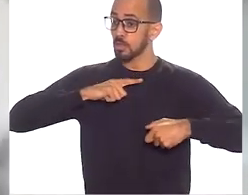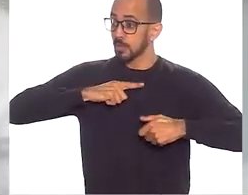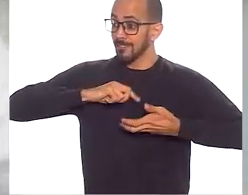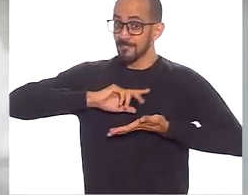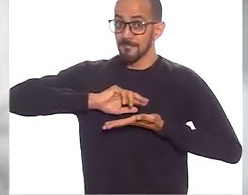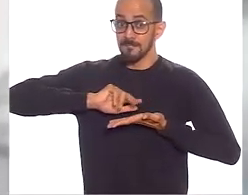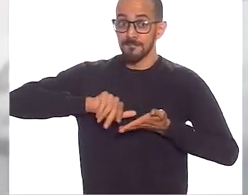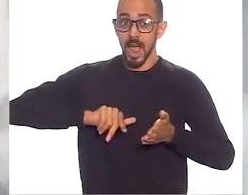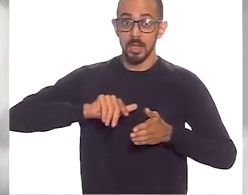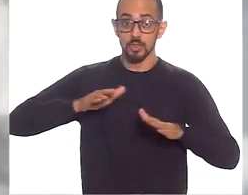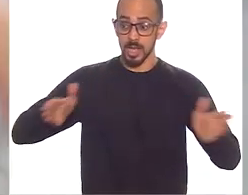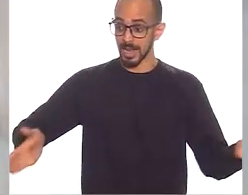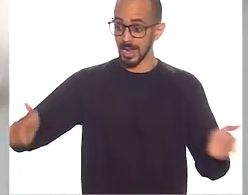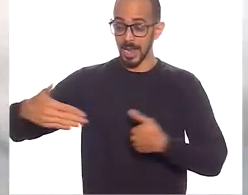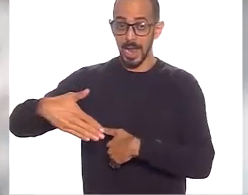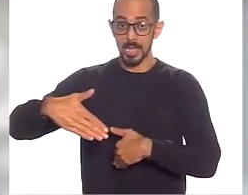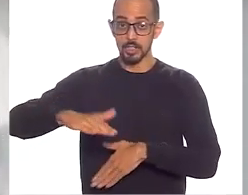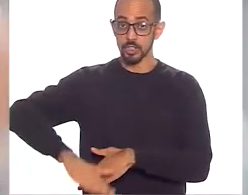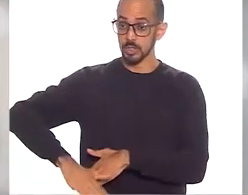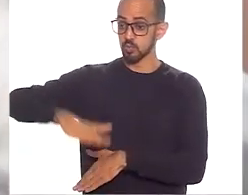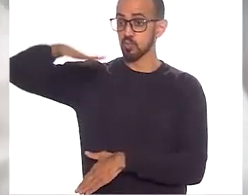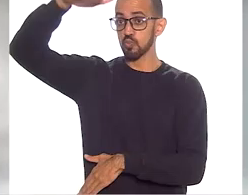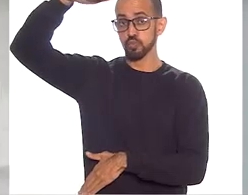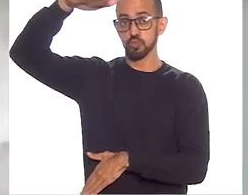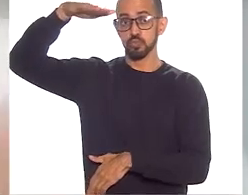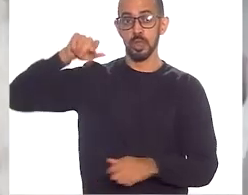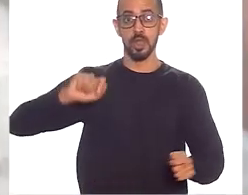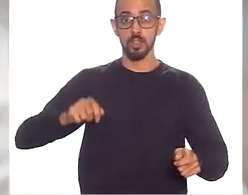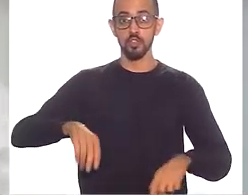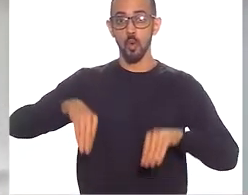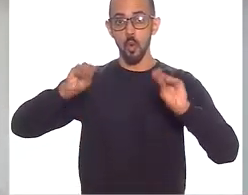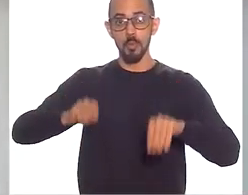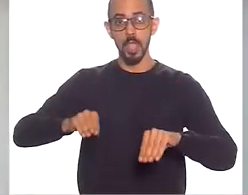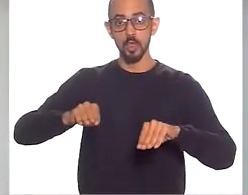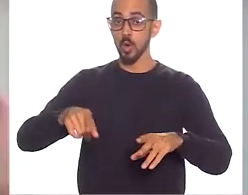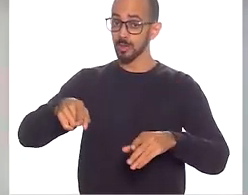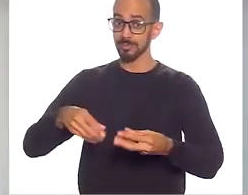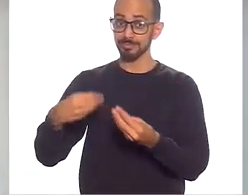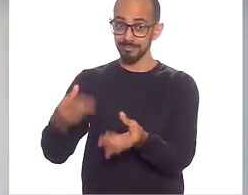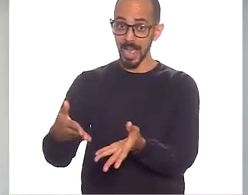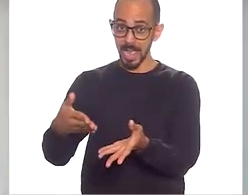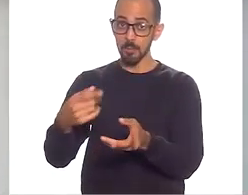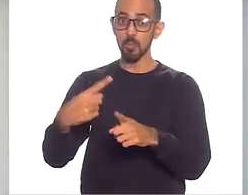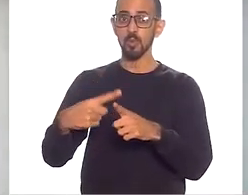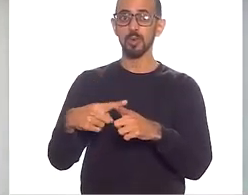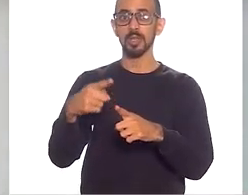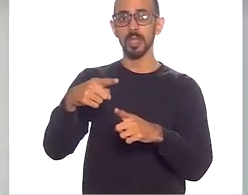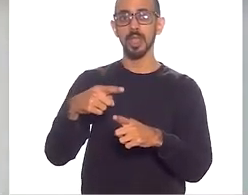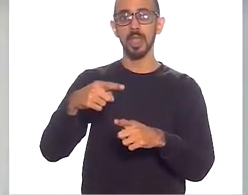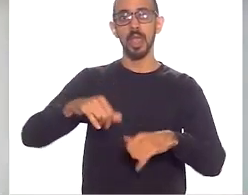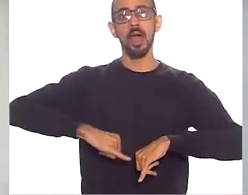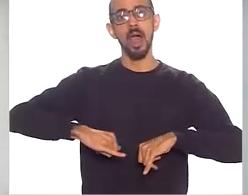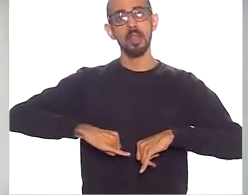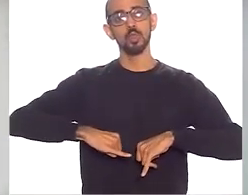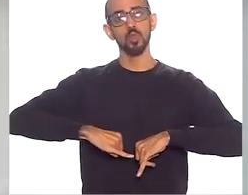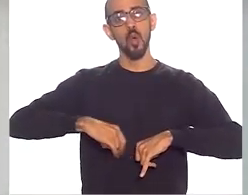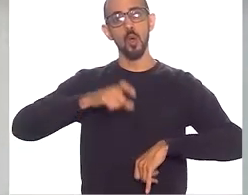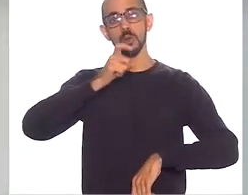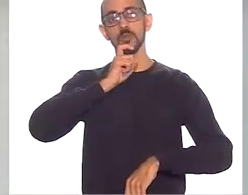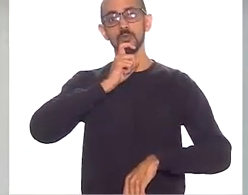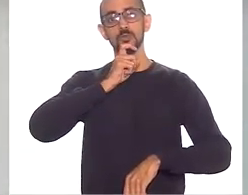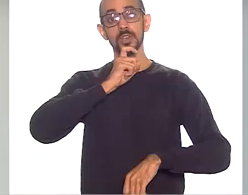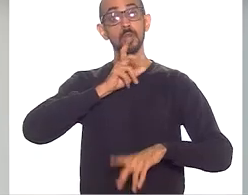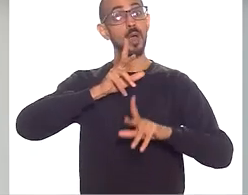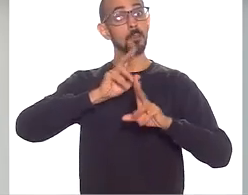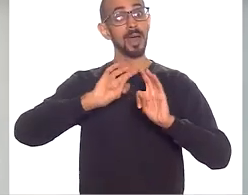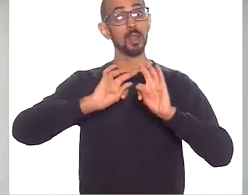tem vários transbordando de lençol, de cobertor e tal. Por quê? Porque a dor do frio também é